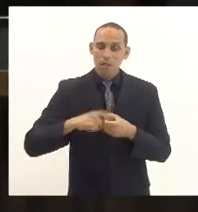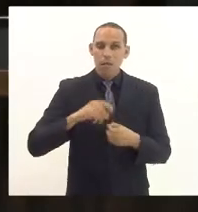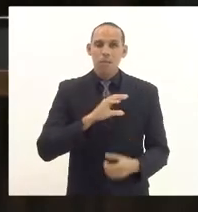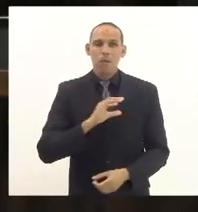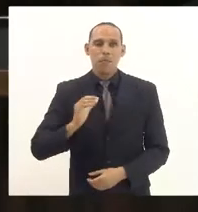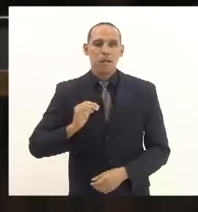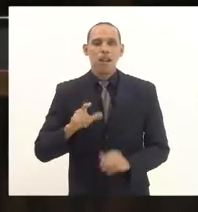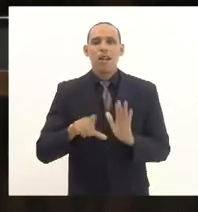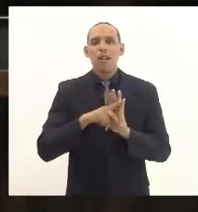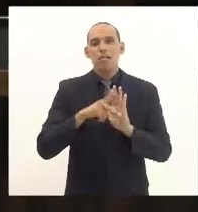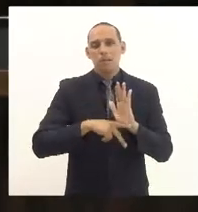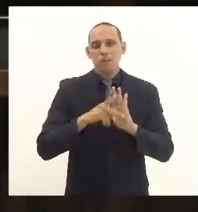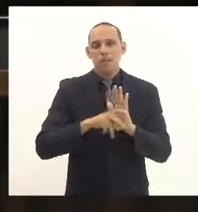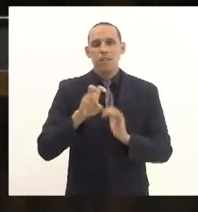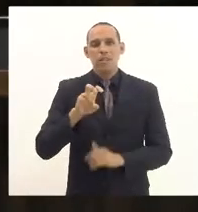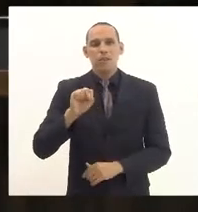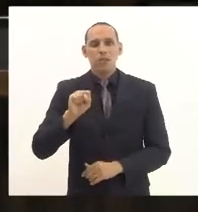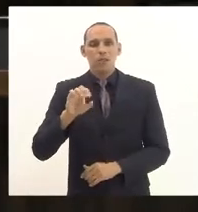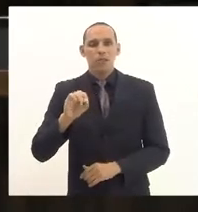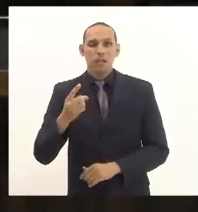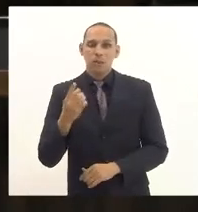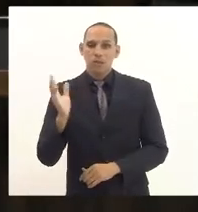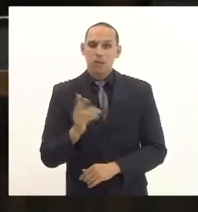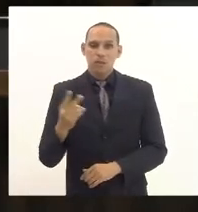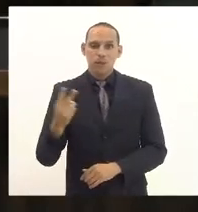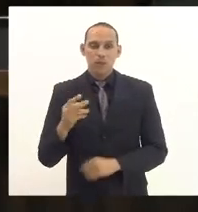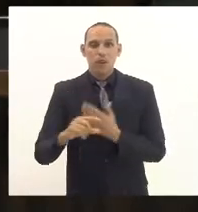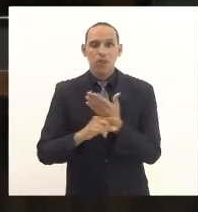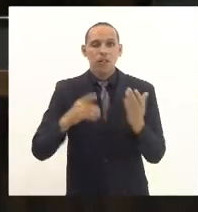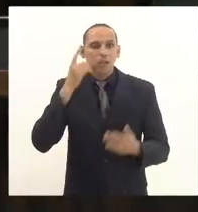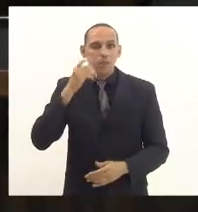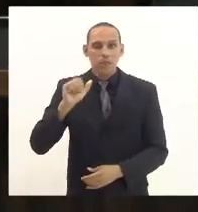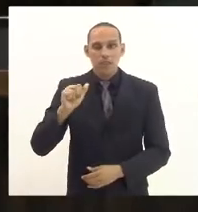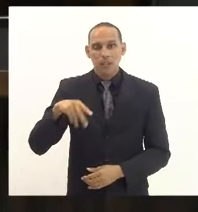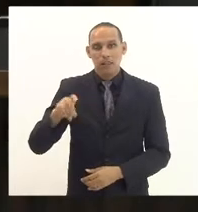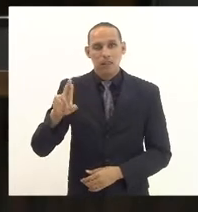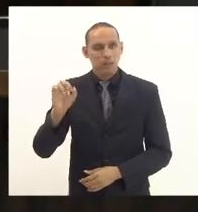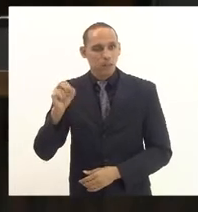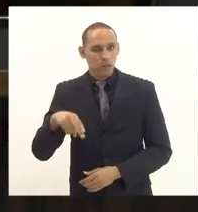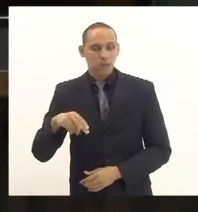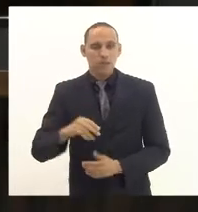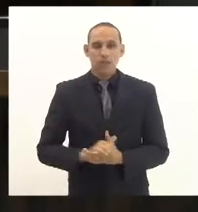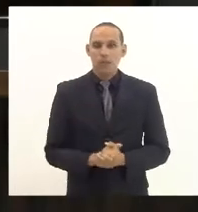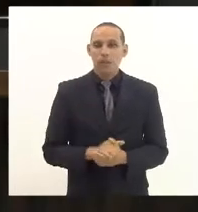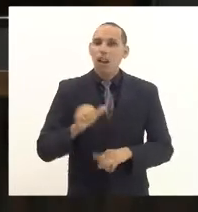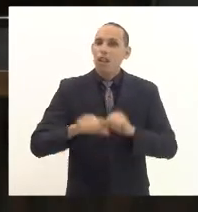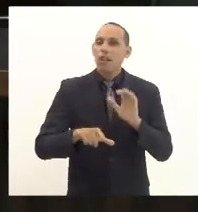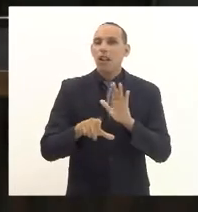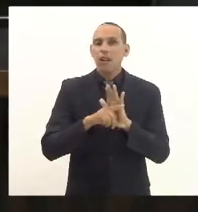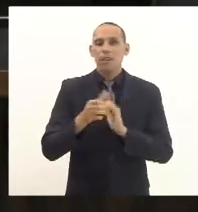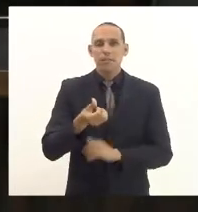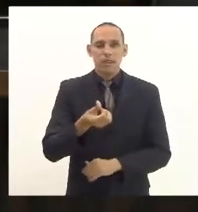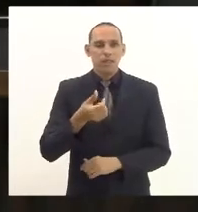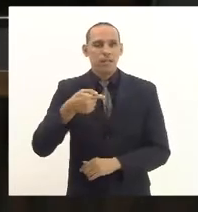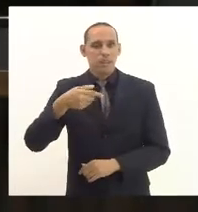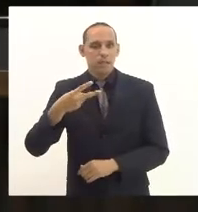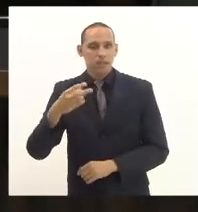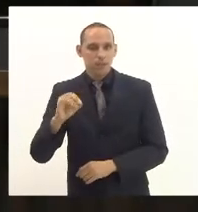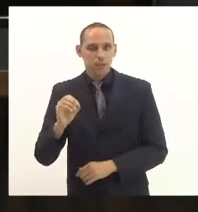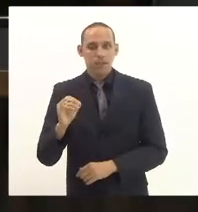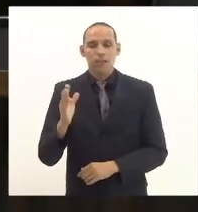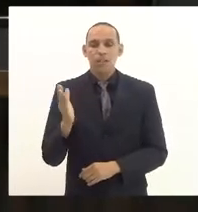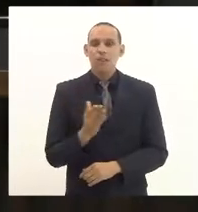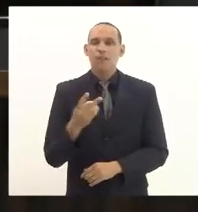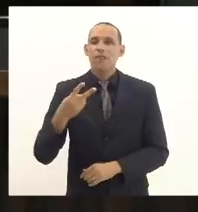Projeto de lei 5801, de 22, de autoria do deputado Anderson Moraes, que altera a lei 6.720, de 24 de